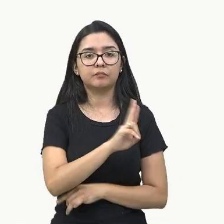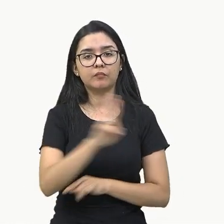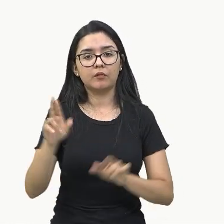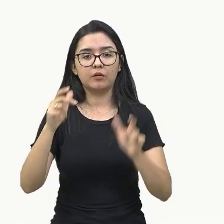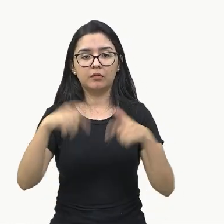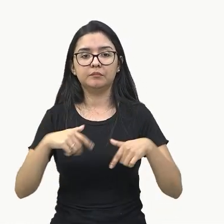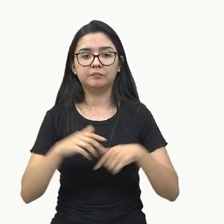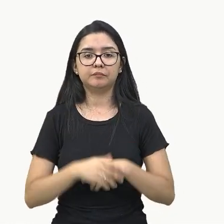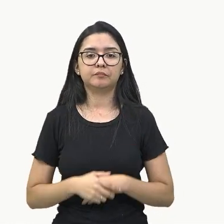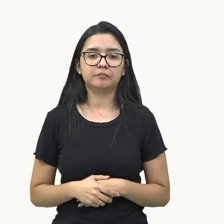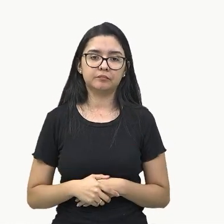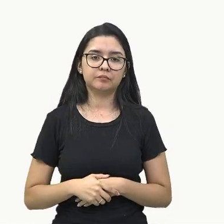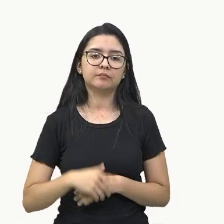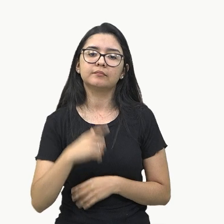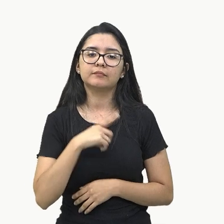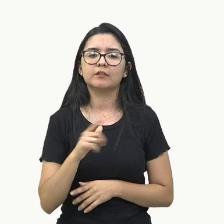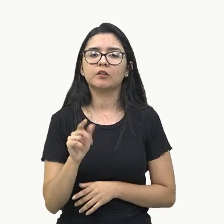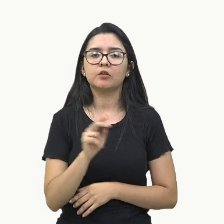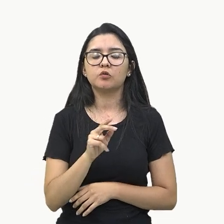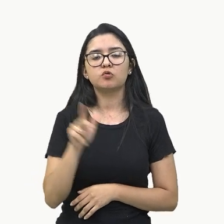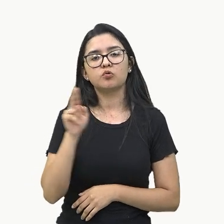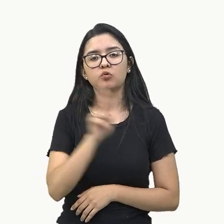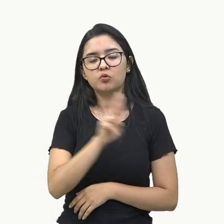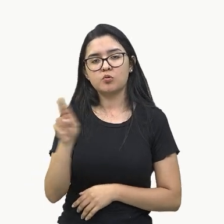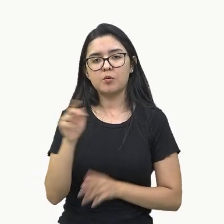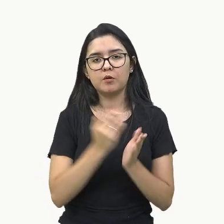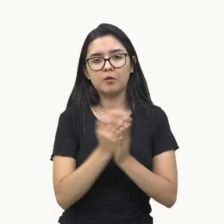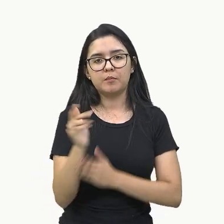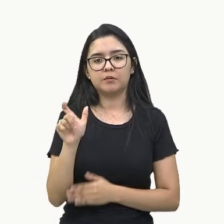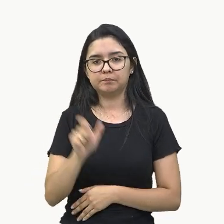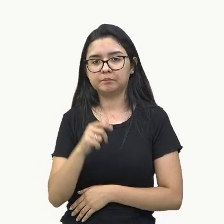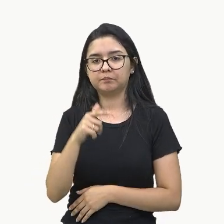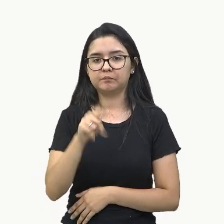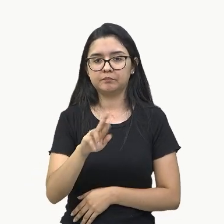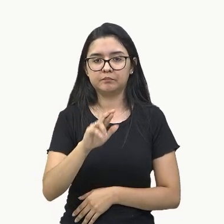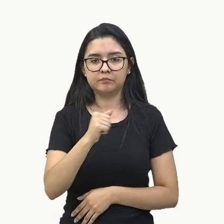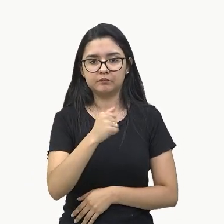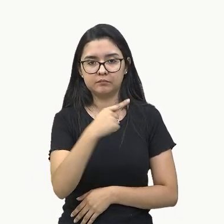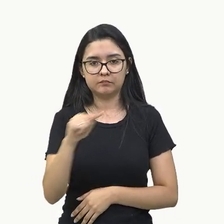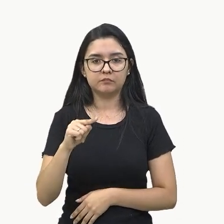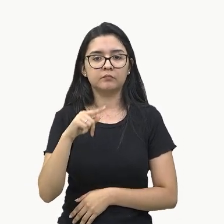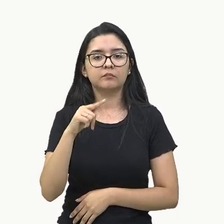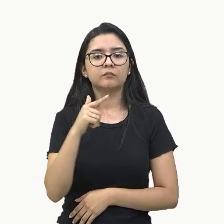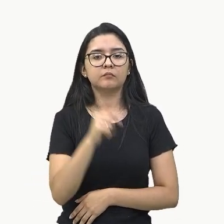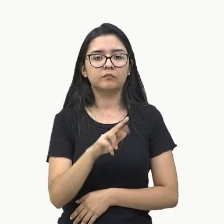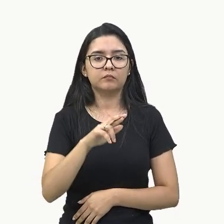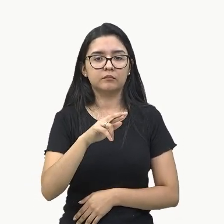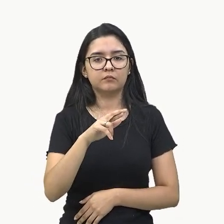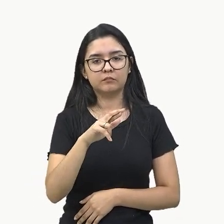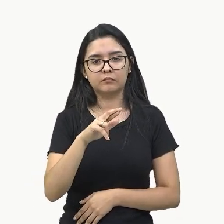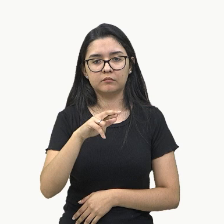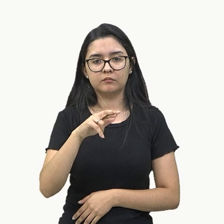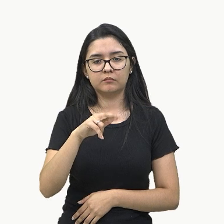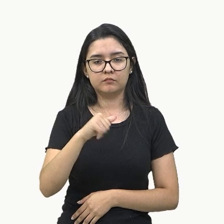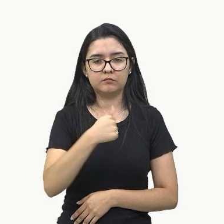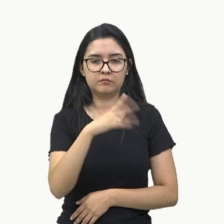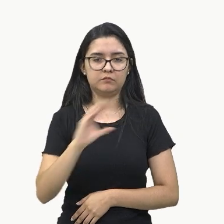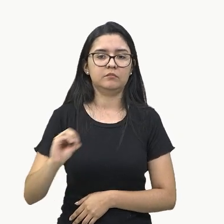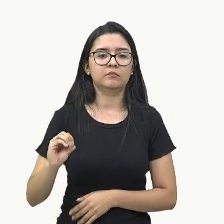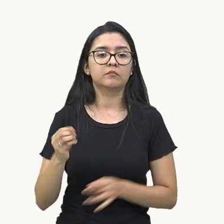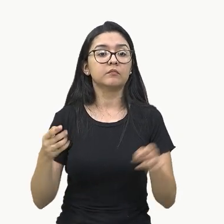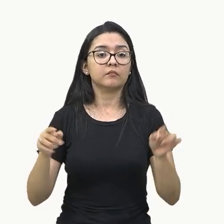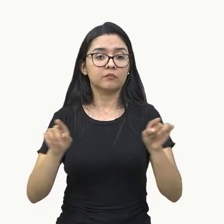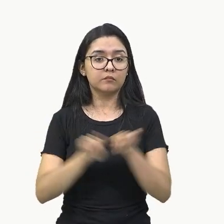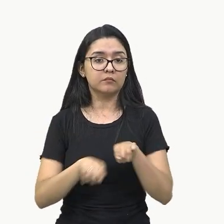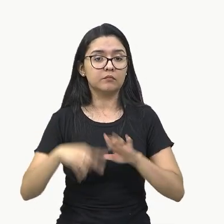com grão, grão ou que sejam ligados por artigos. Então, nessa regrinha